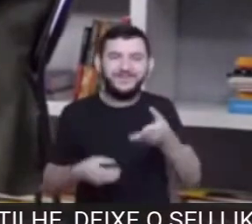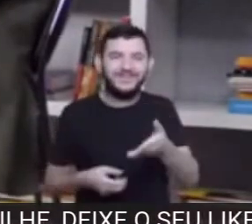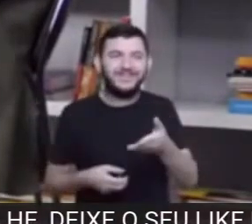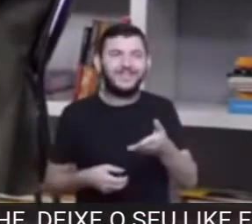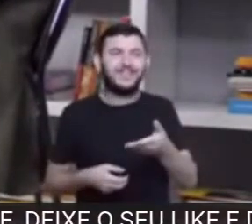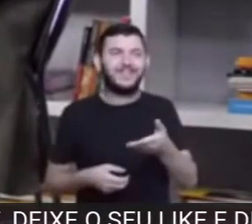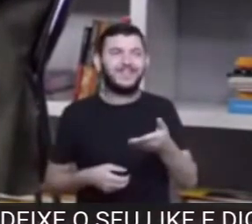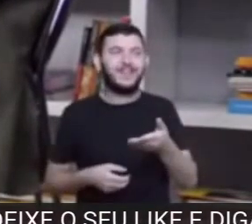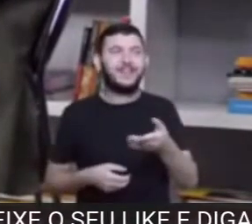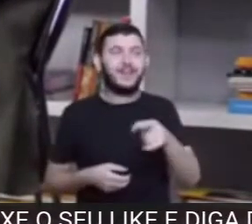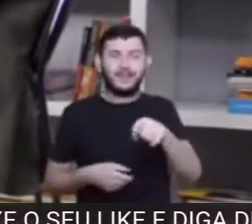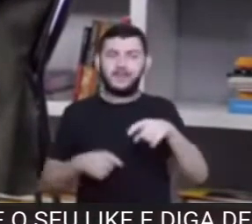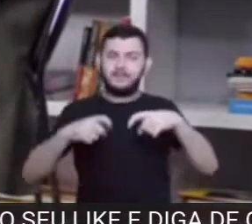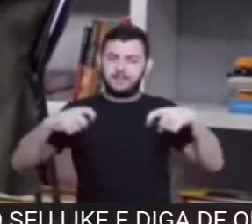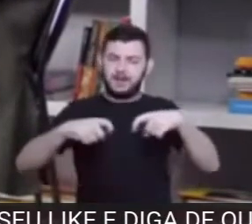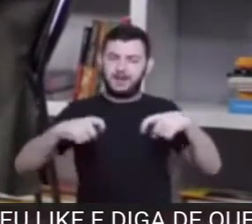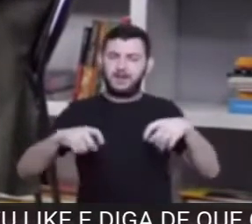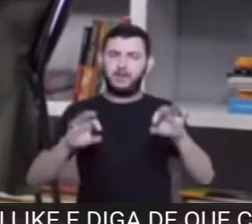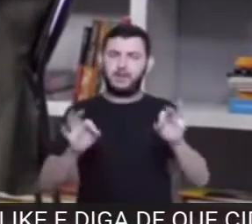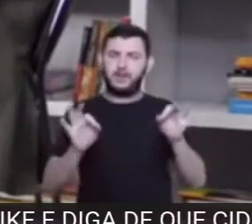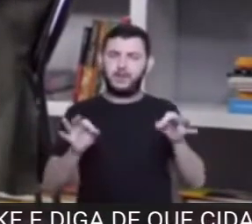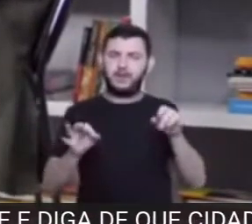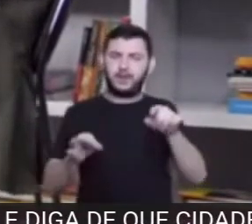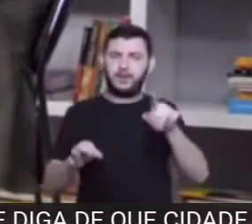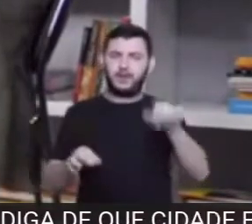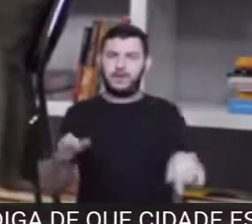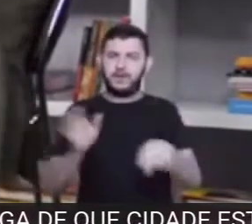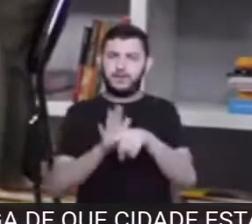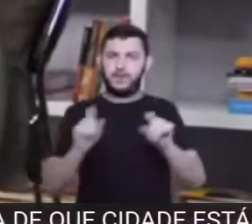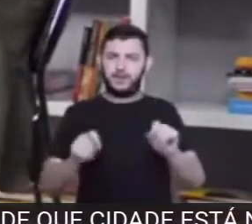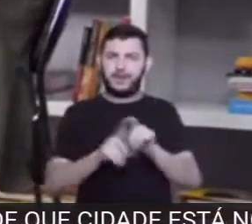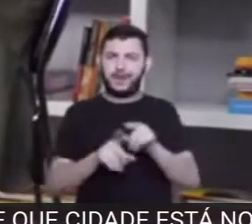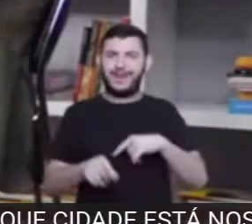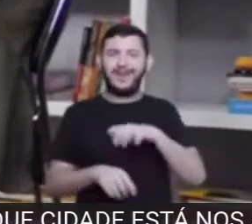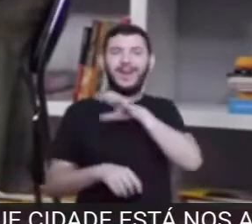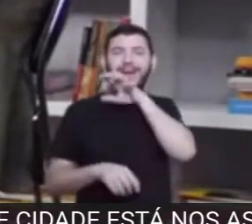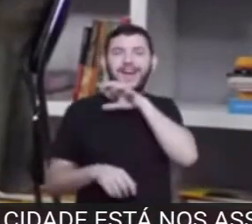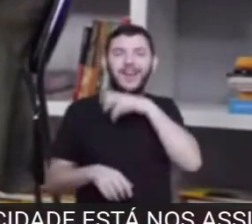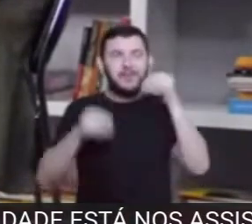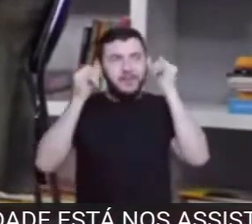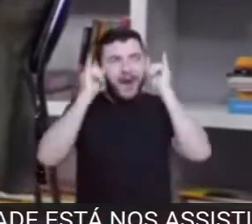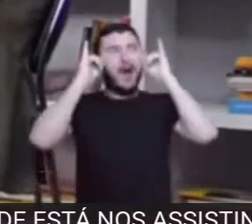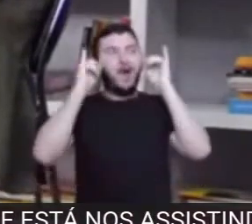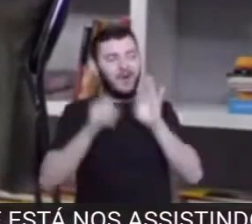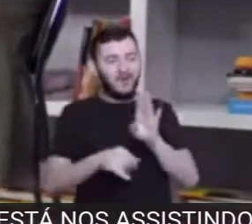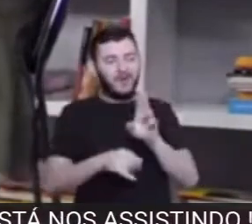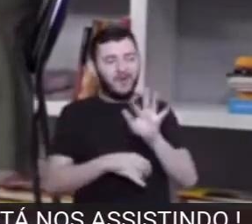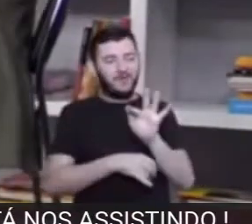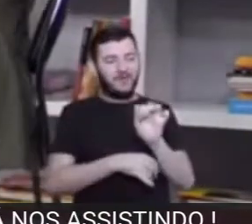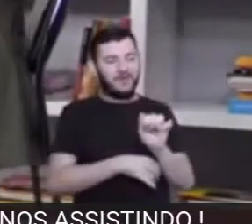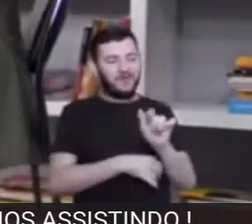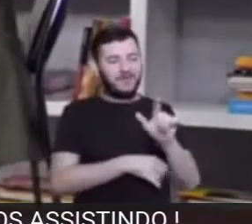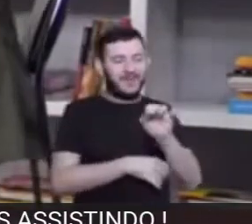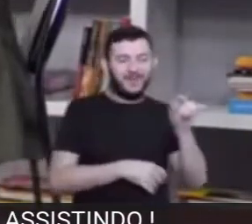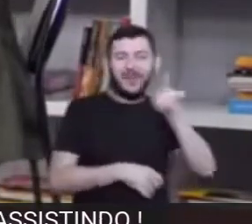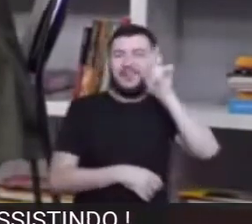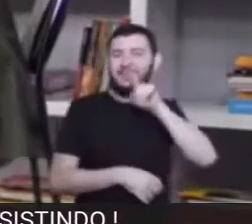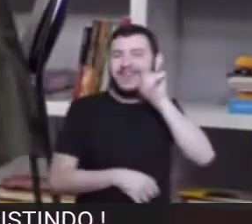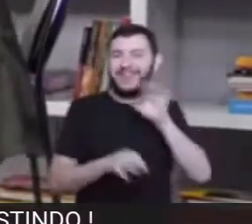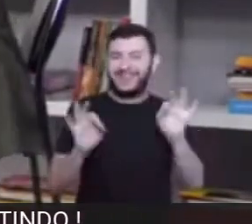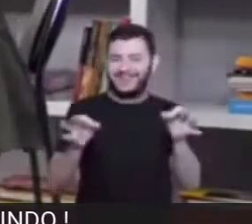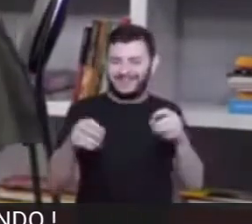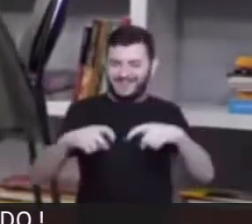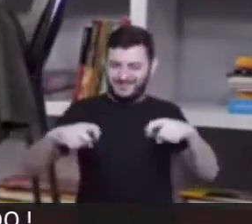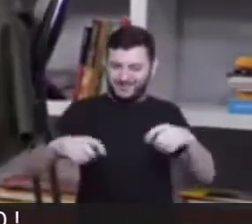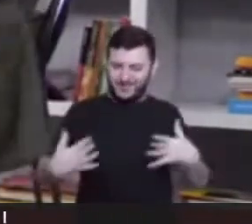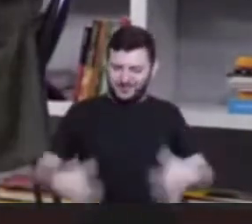meia é uma meia de um búfalo americano. Olha a grossura da lã. Presidente, nós estamos estourando. É assim, acho que eu